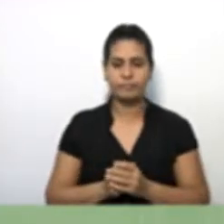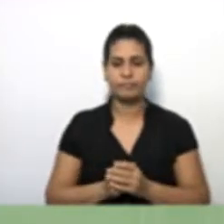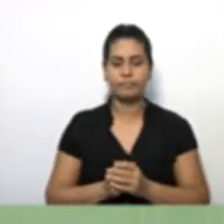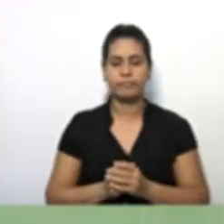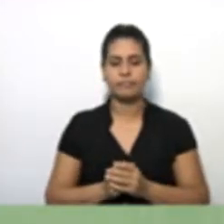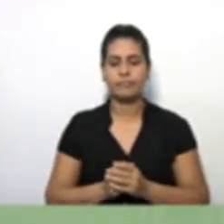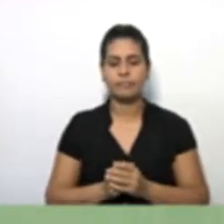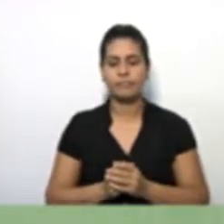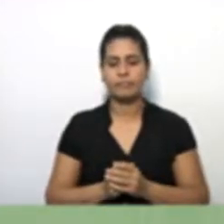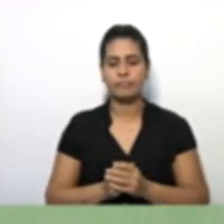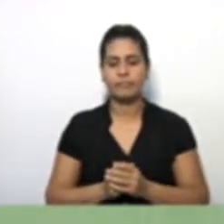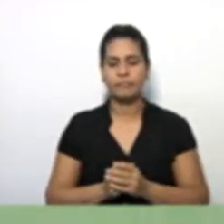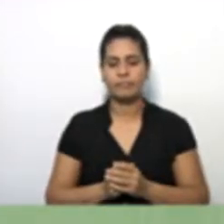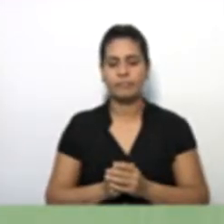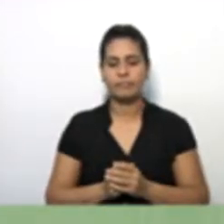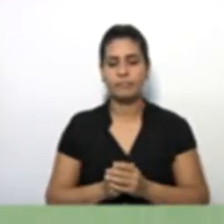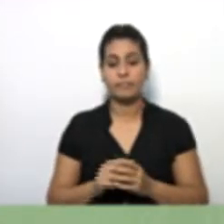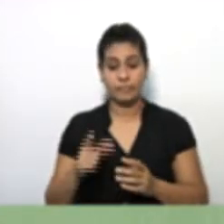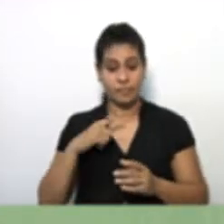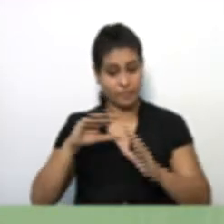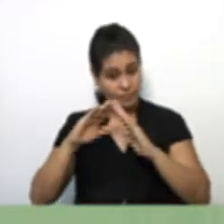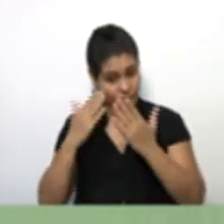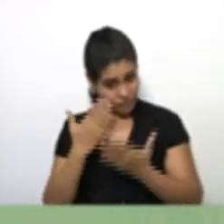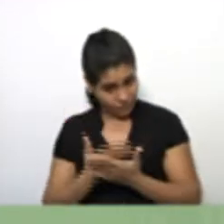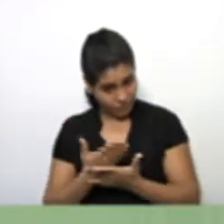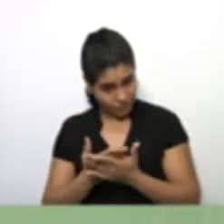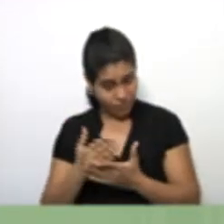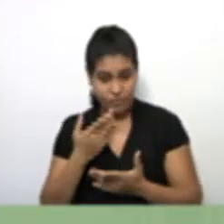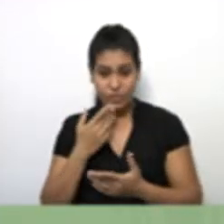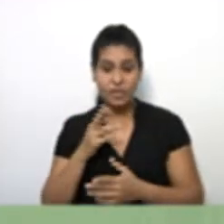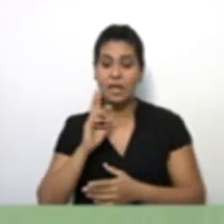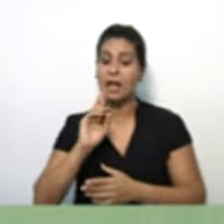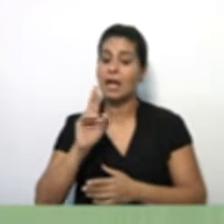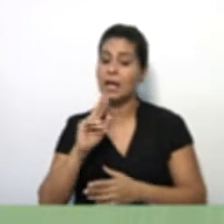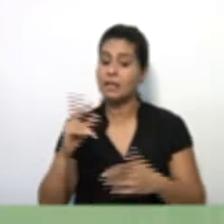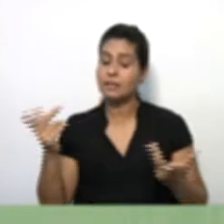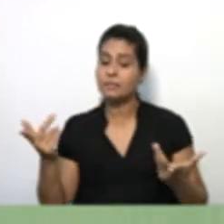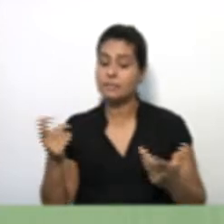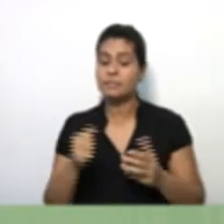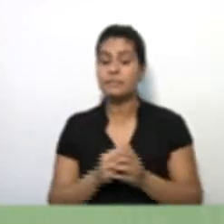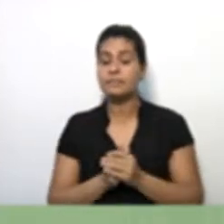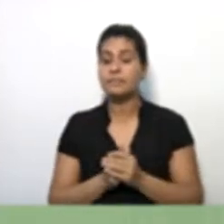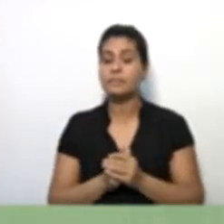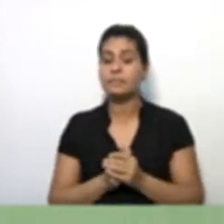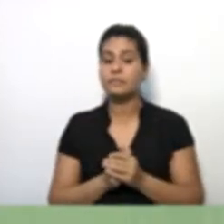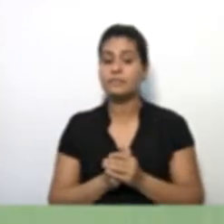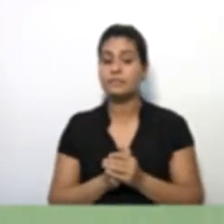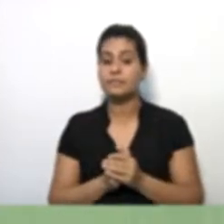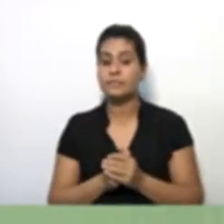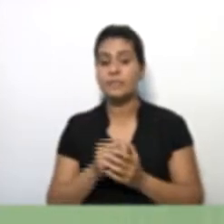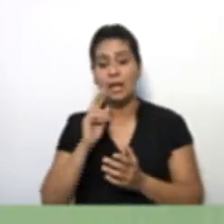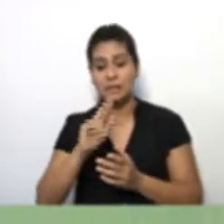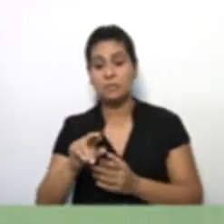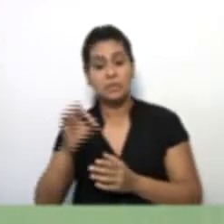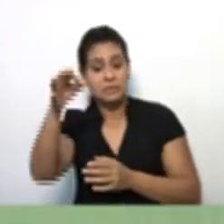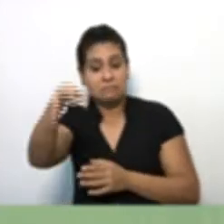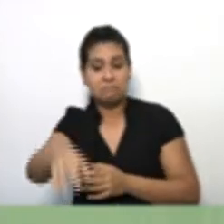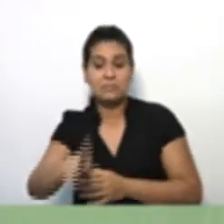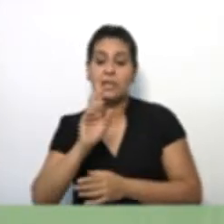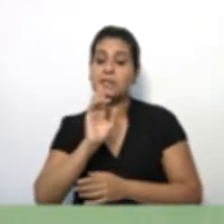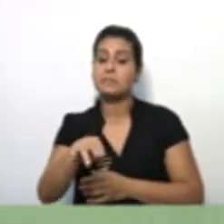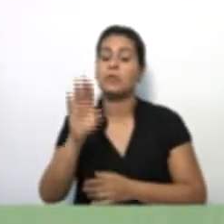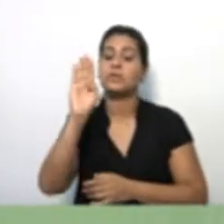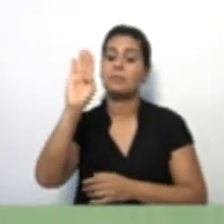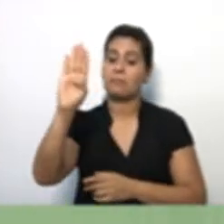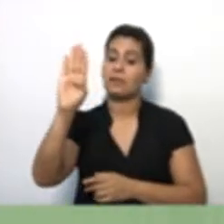tá? Nós já temos aqui uma escola fazendo uma manifestação quanto a essa, que seria a letra B. Olha aí, já, o pessoal está querendo